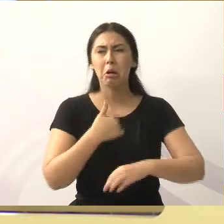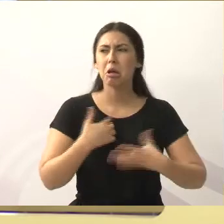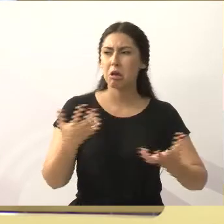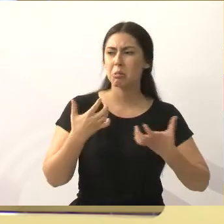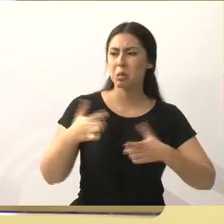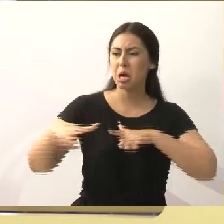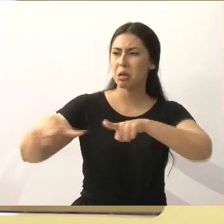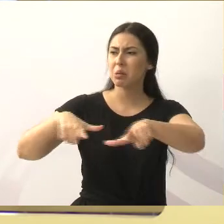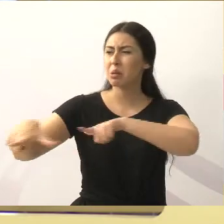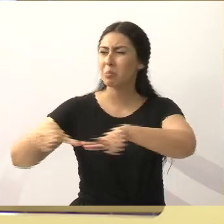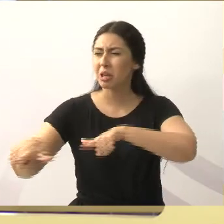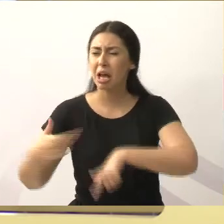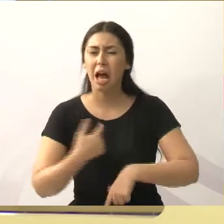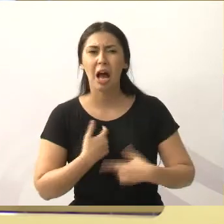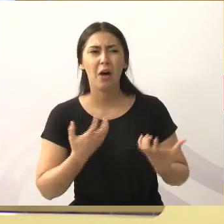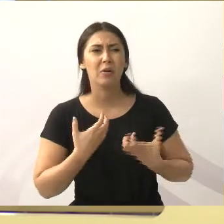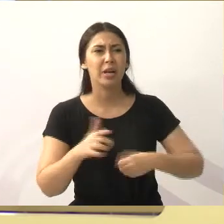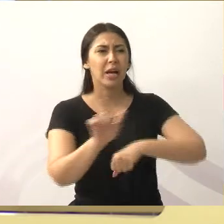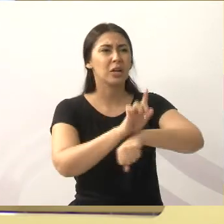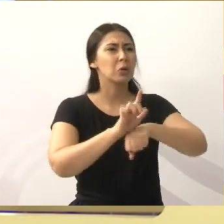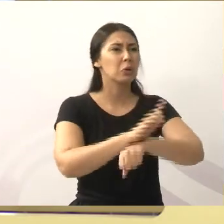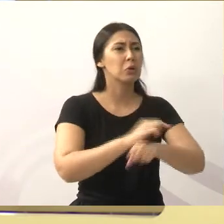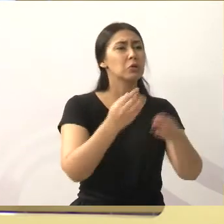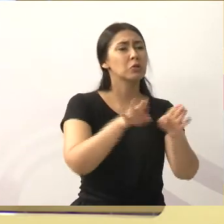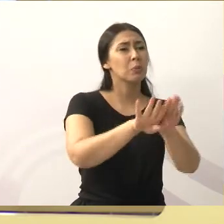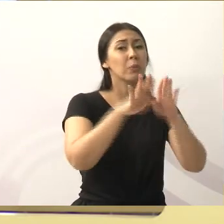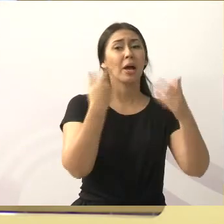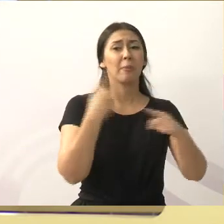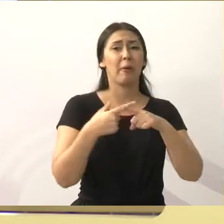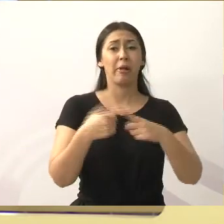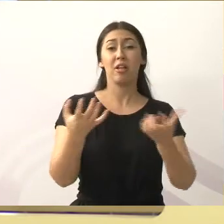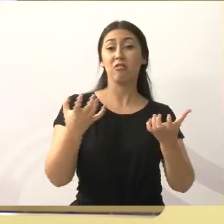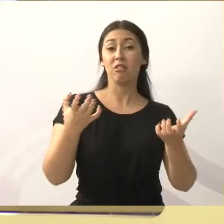quem quer abrir comércio, quer abrir por dinheiro.